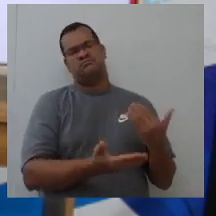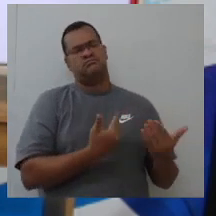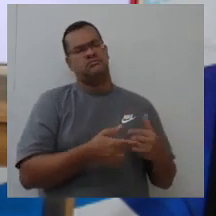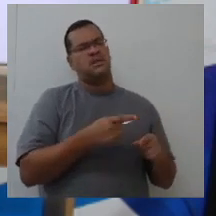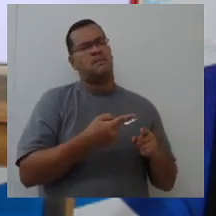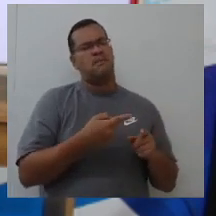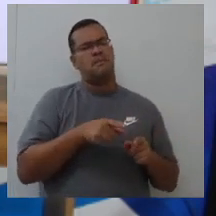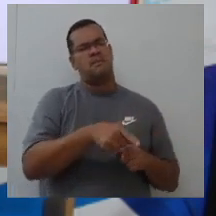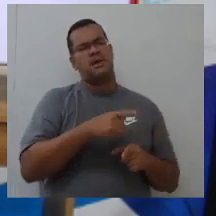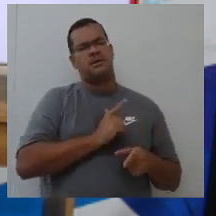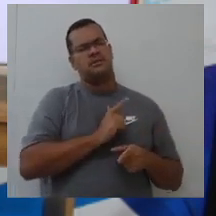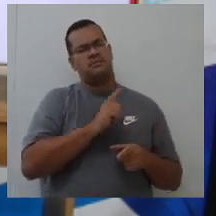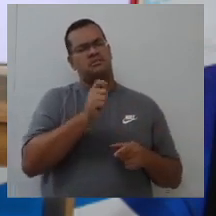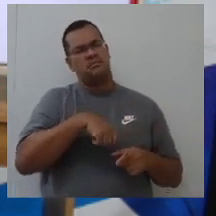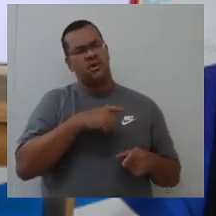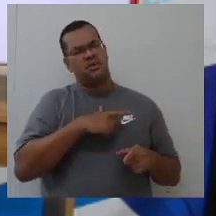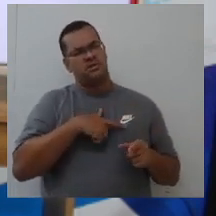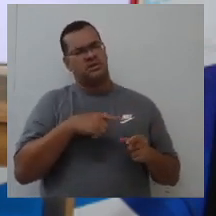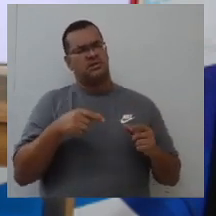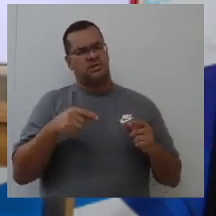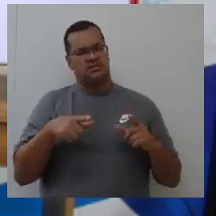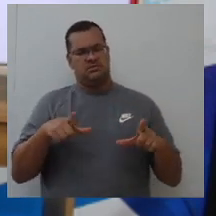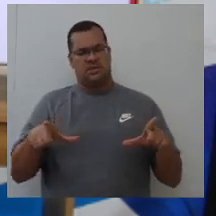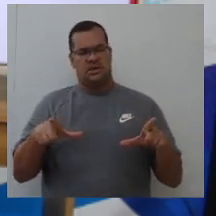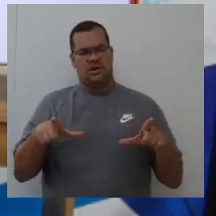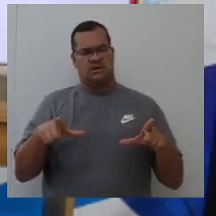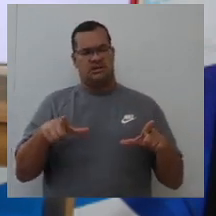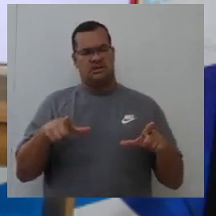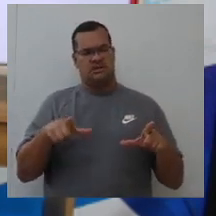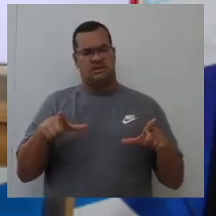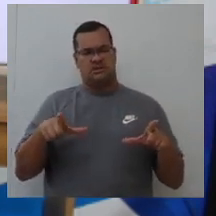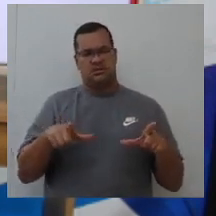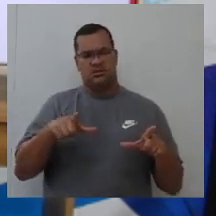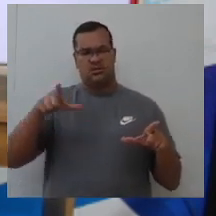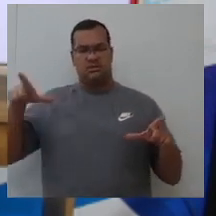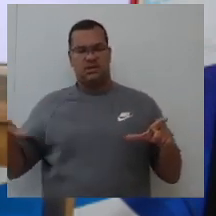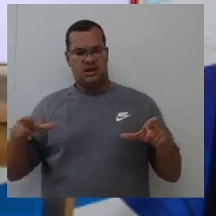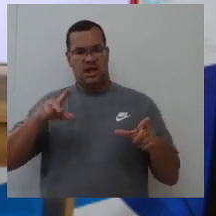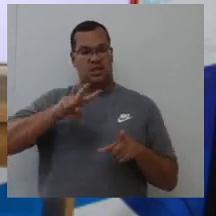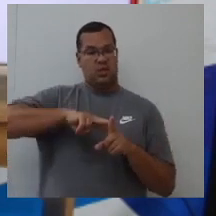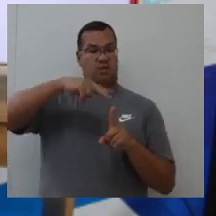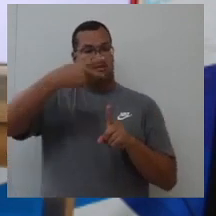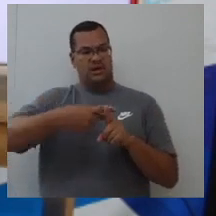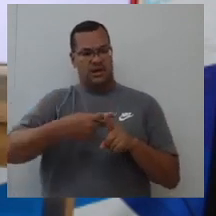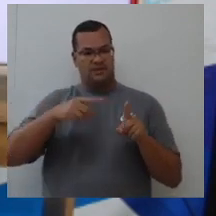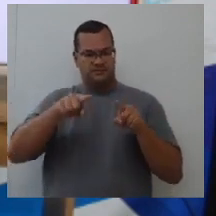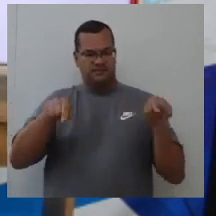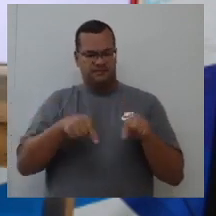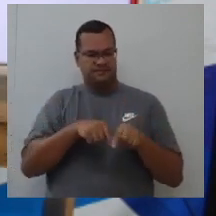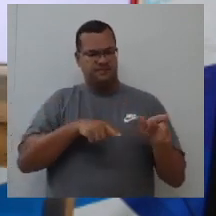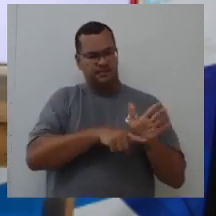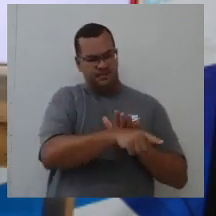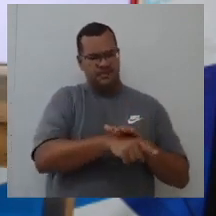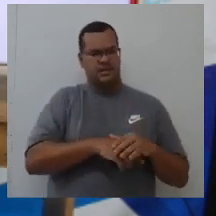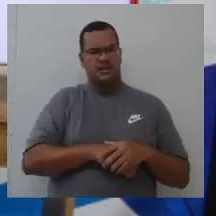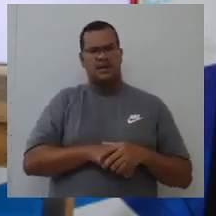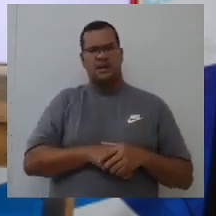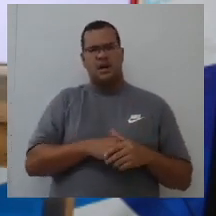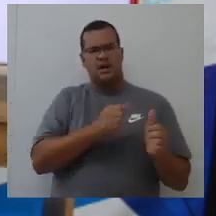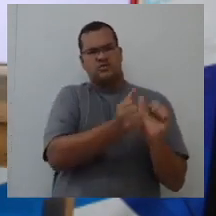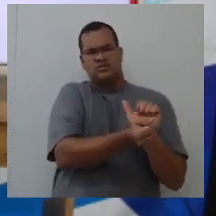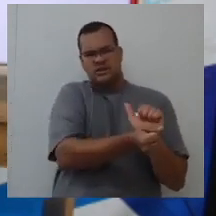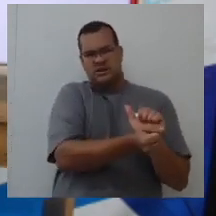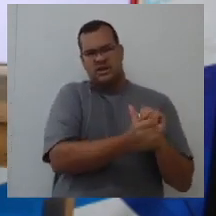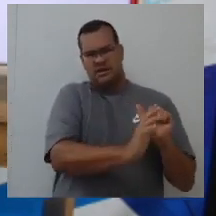que a gente possa duplicar a área do quadrado, o que é que a gente faz? Ele perguntando ali para o escravo, a